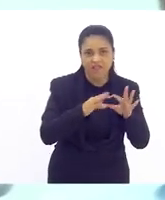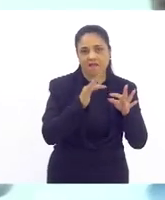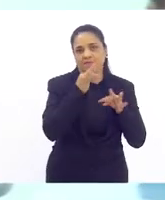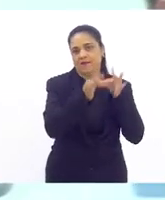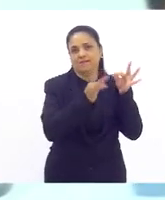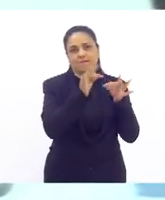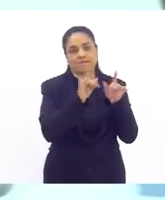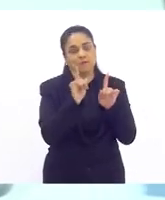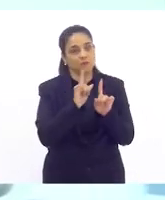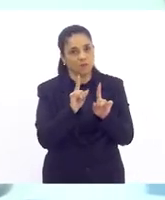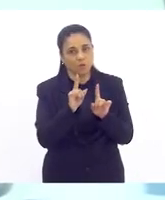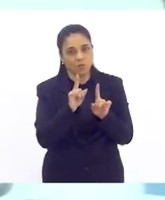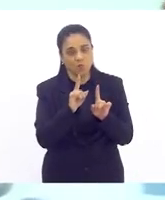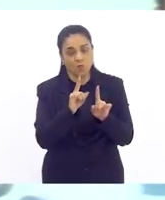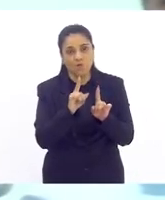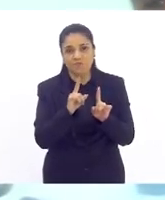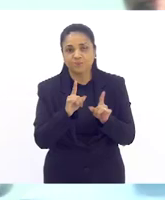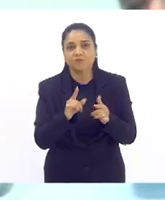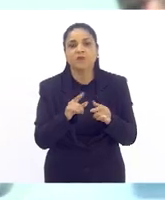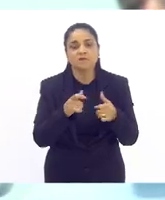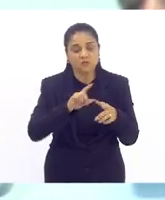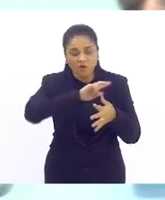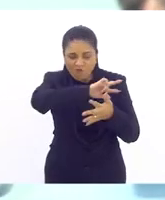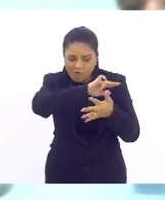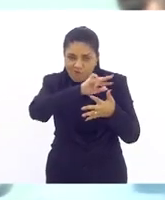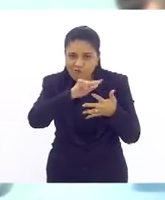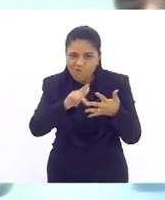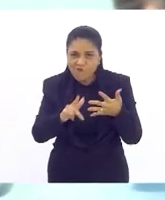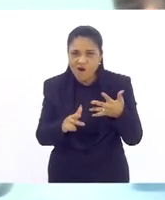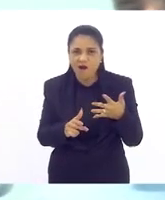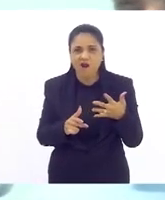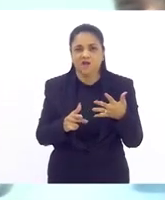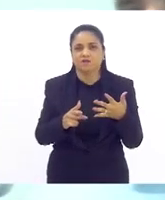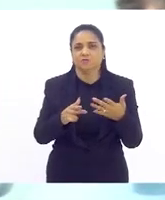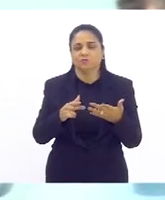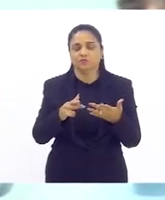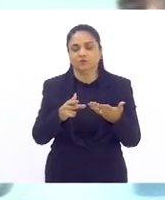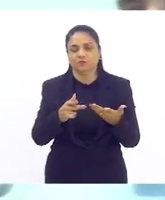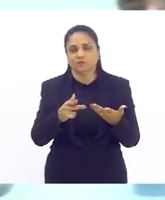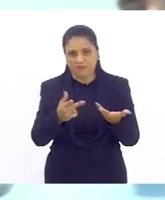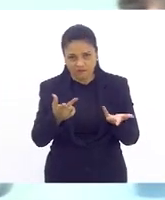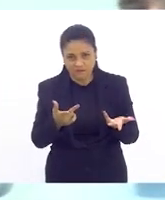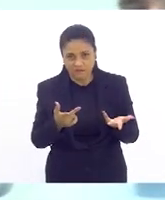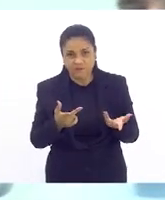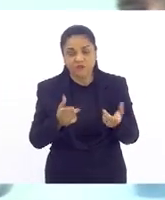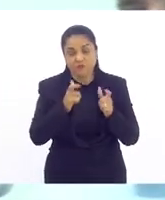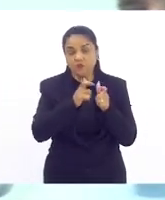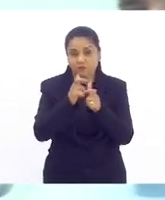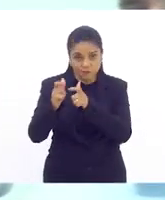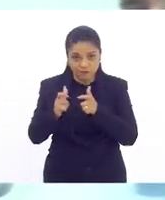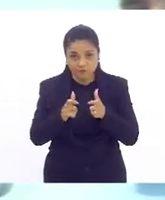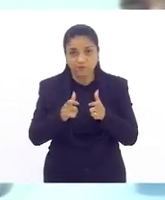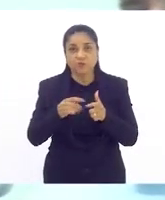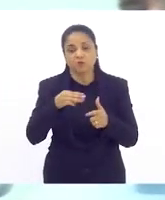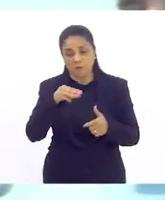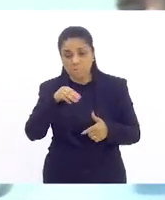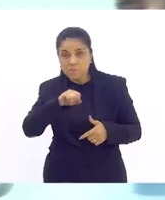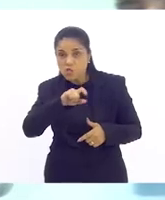é um elevatória que são dezenas e dezenas de milhões de reais hoje em dia lixo